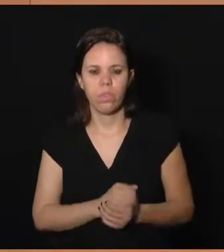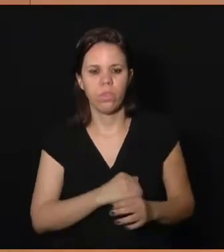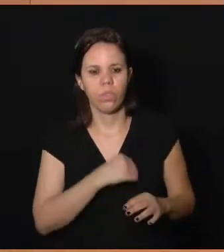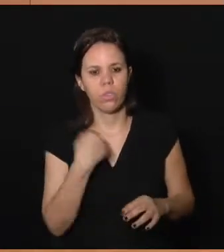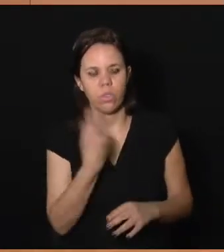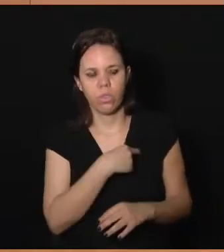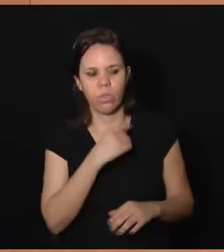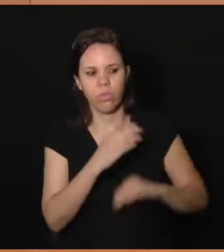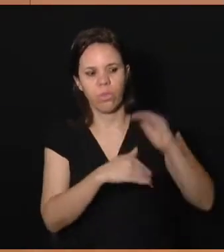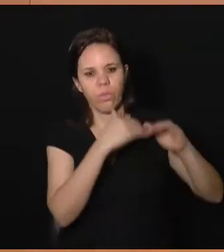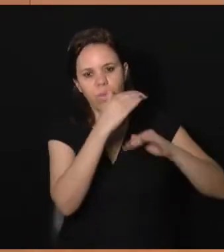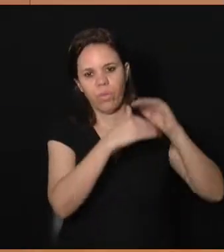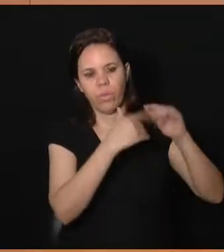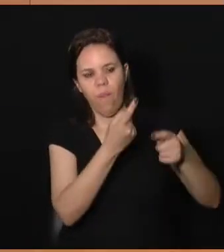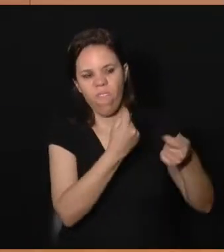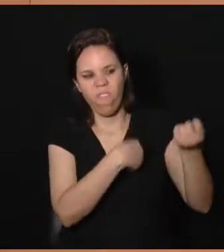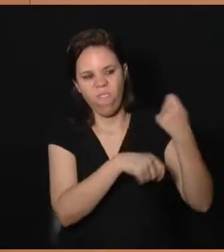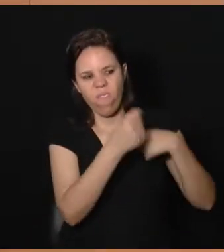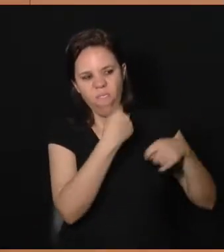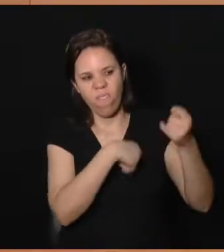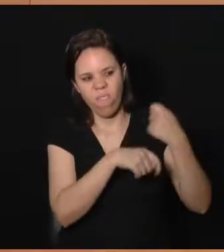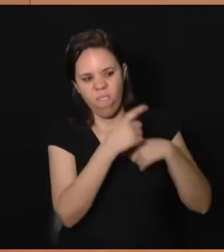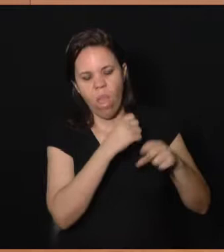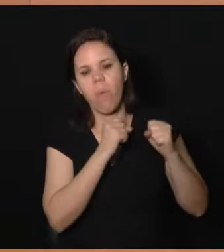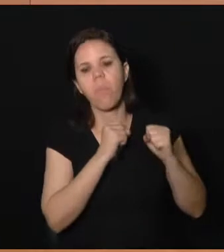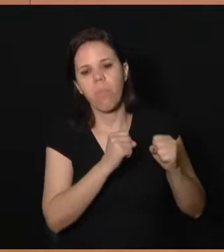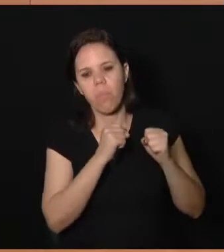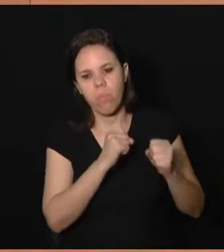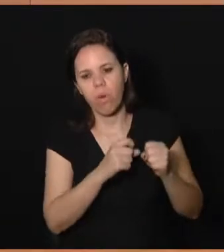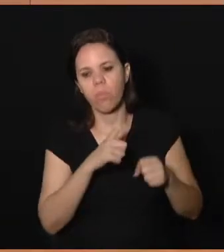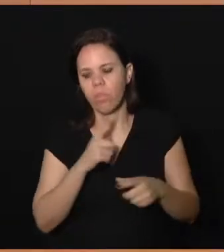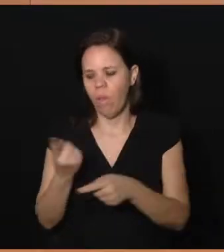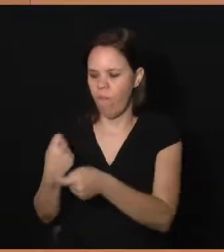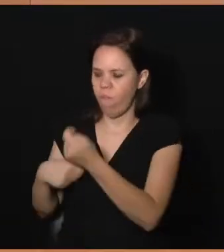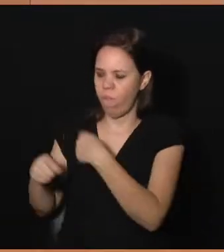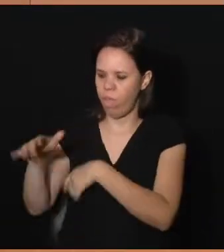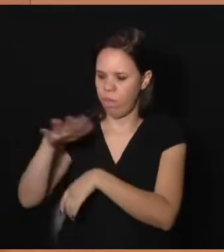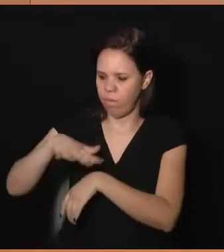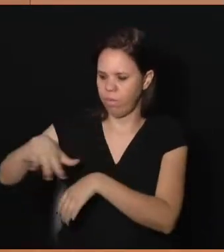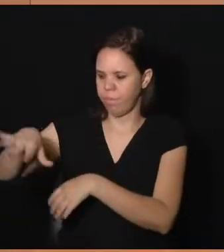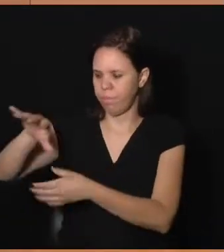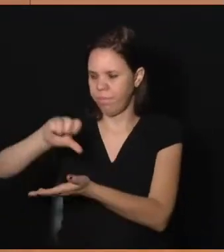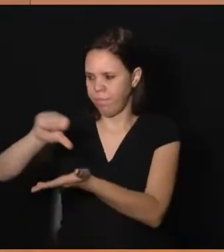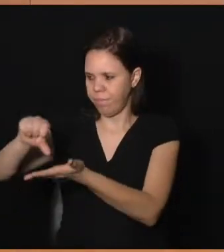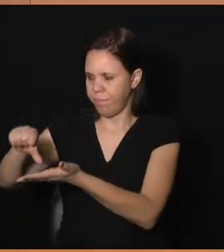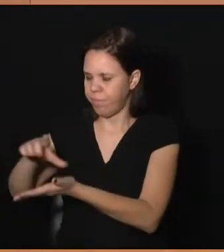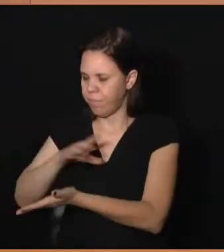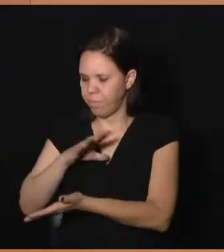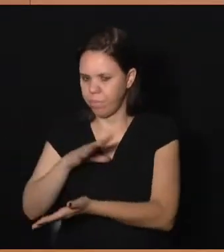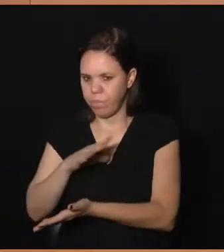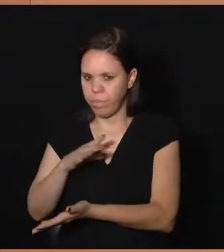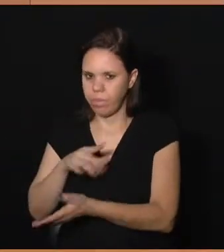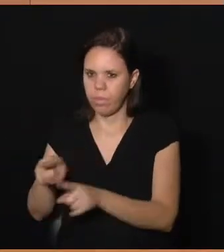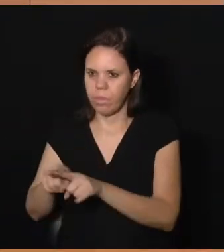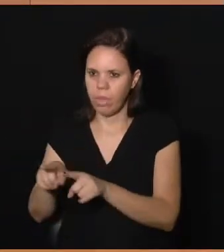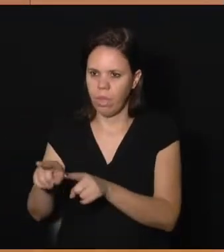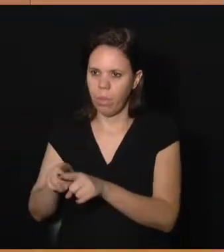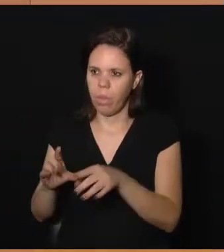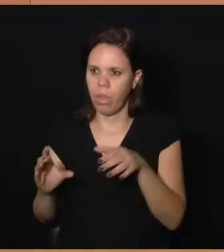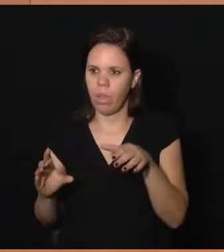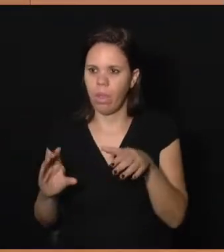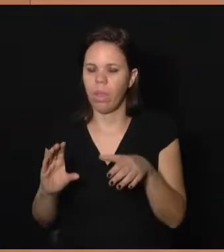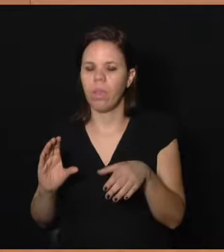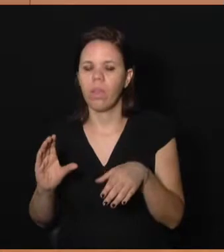desenvolvedores realmente desse negócio, podemos gerar negócios para o município, trazendo clientes e